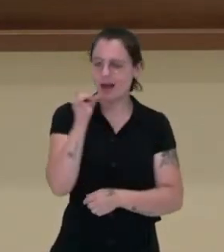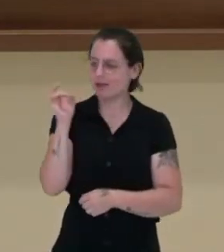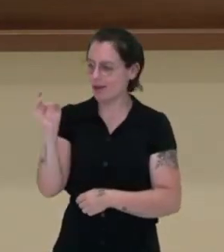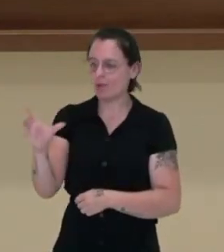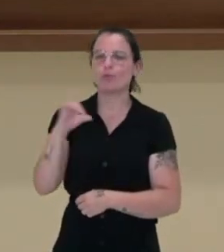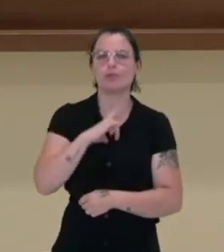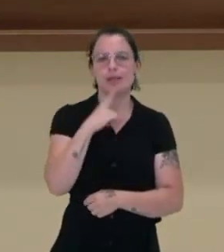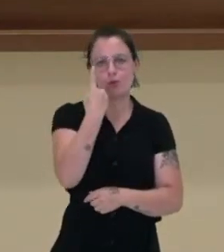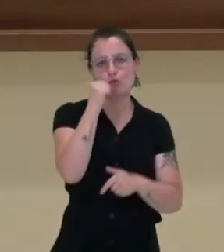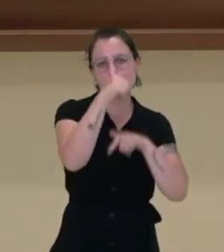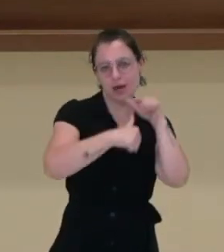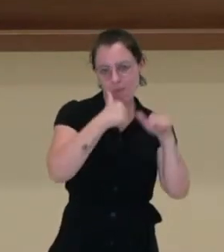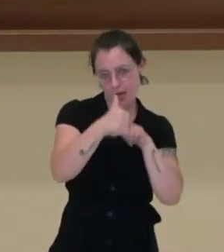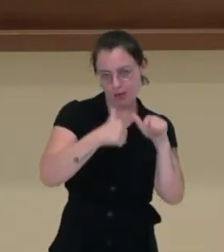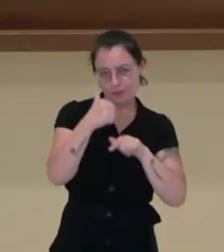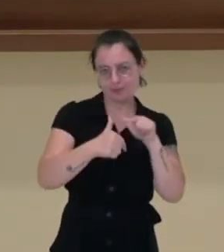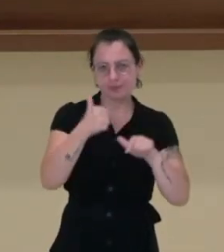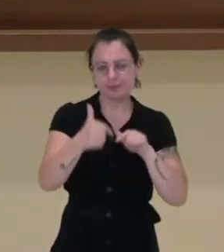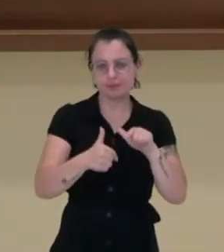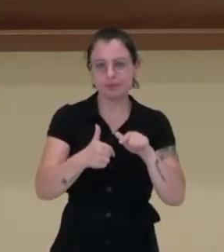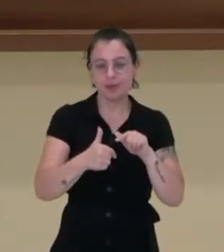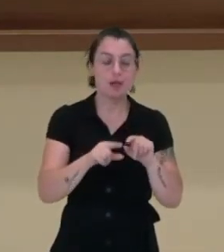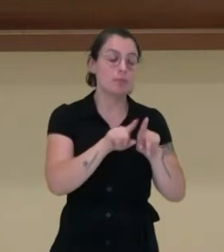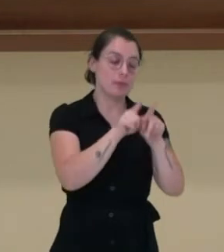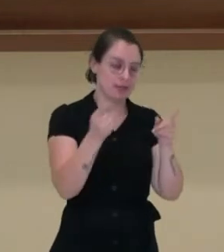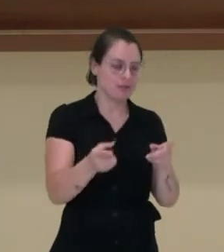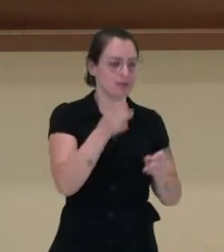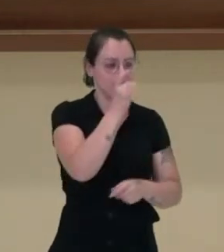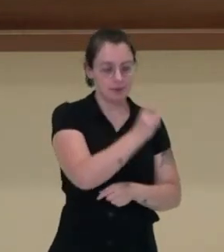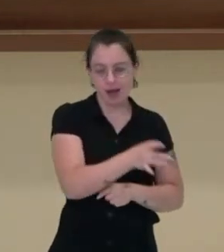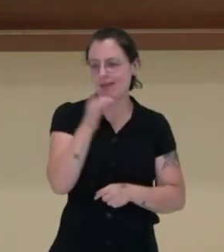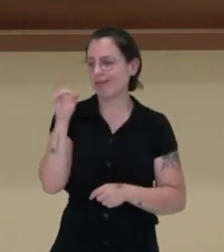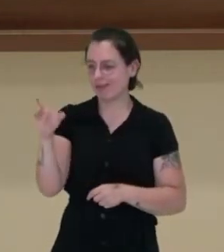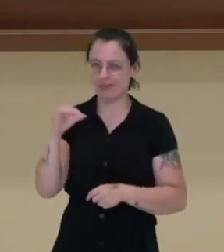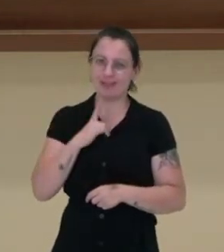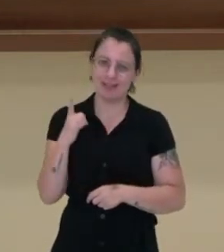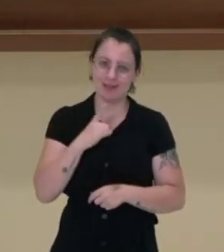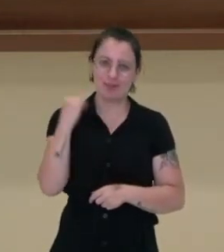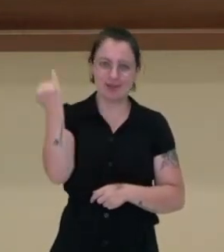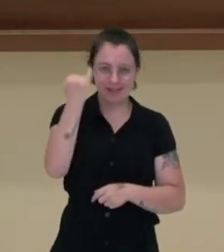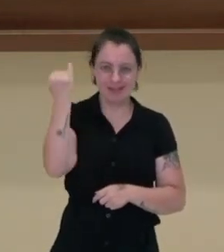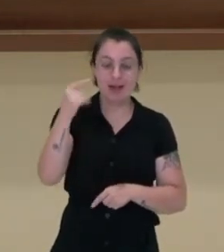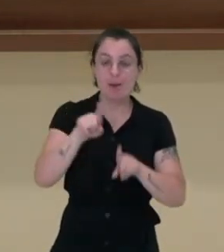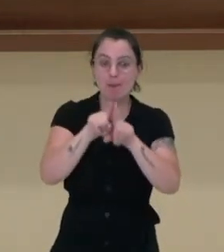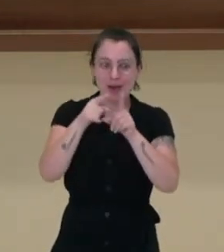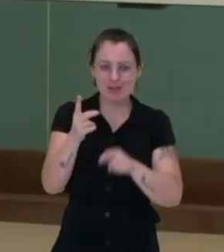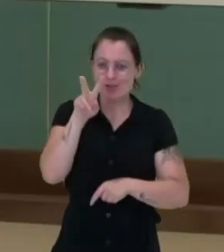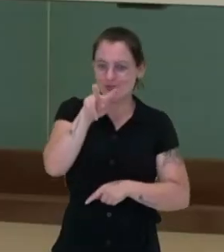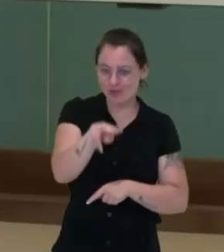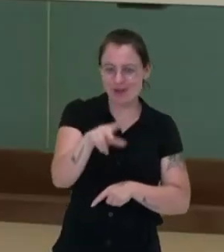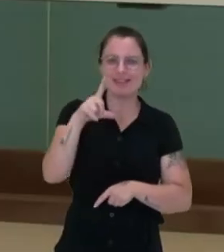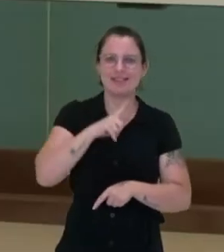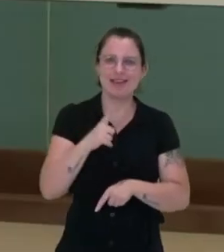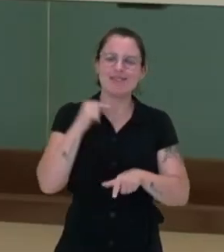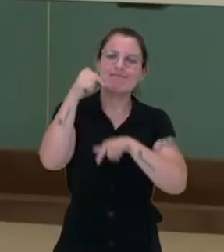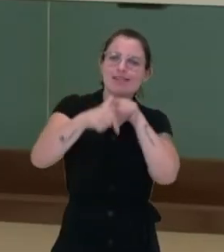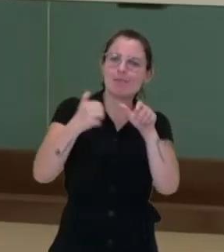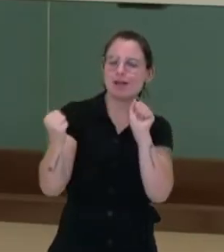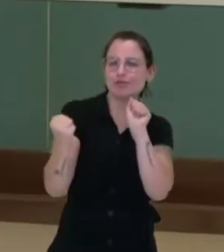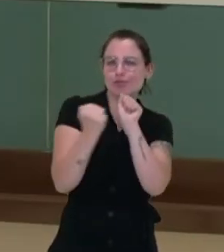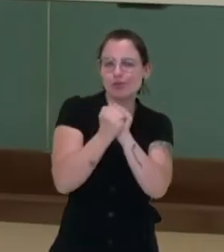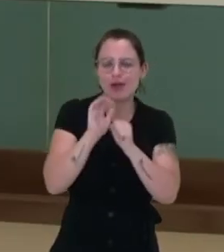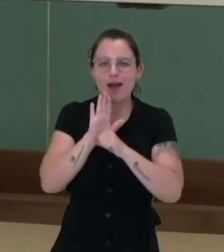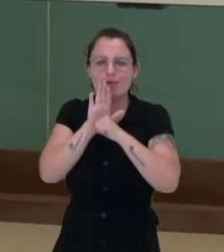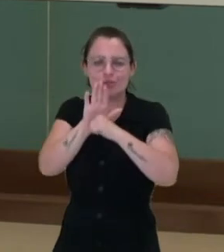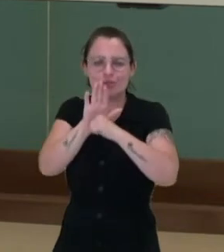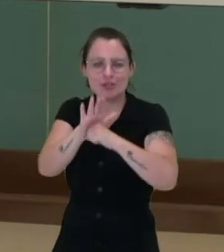um independentemente são importantes, mas todos trabalham juntos em prol da saúde do seu